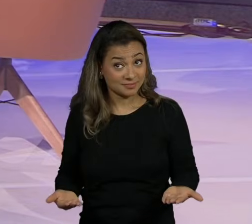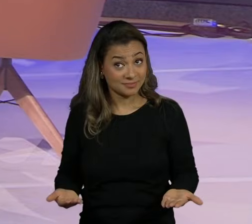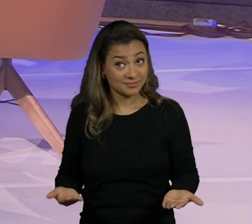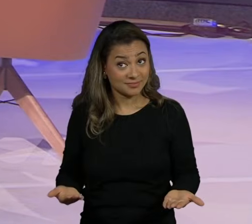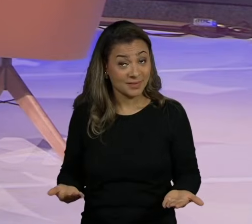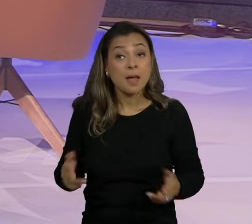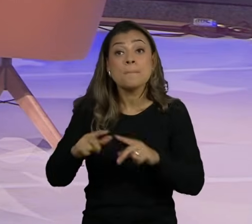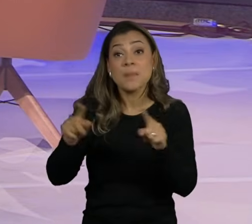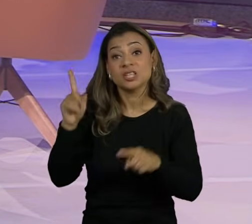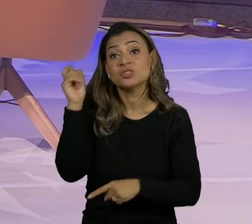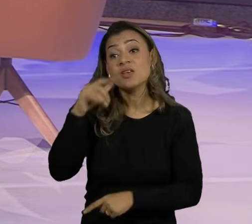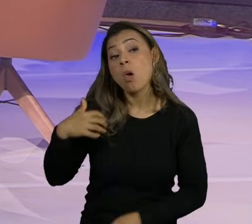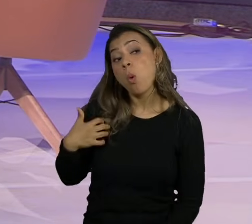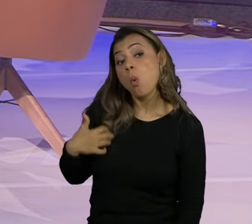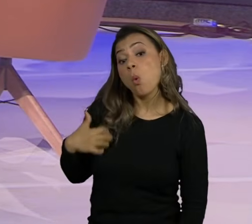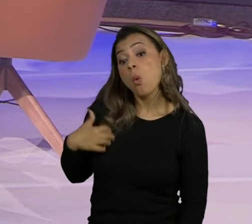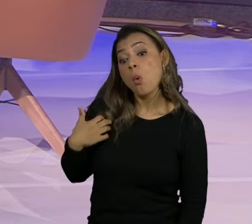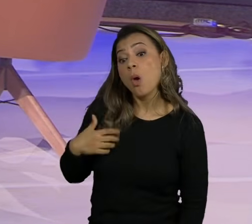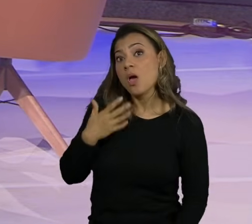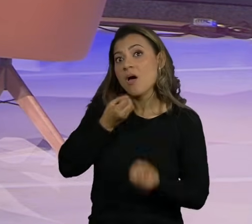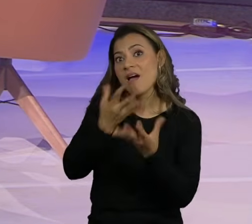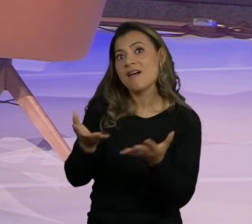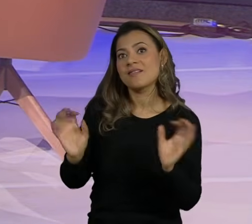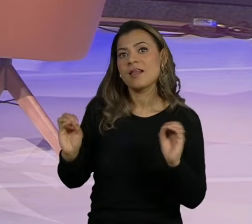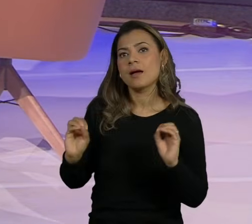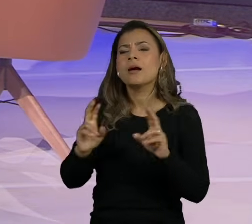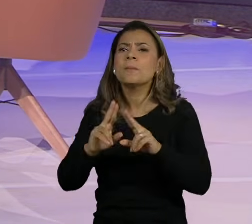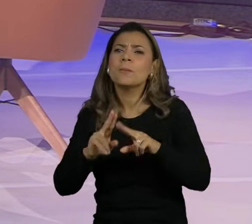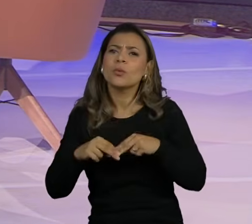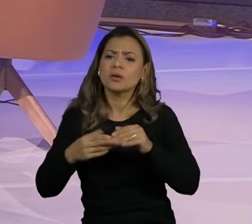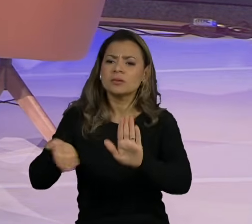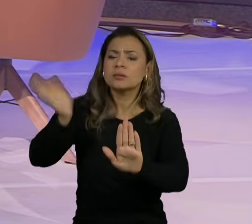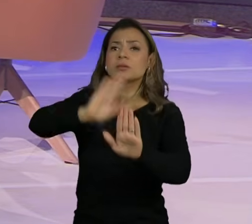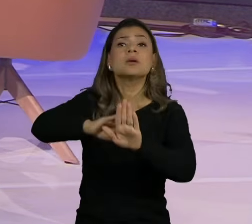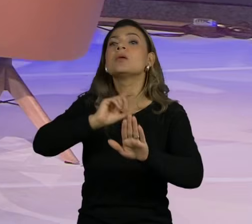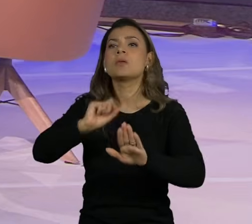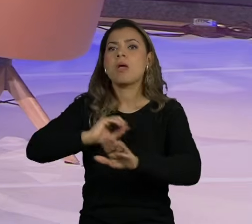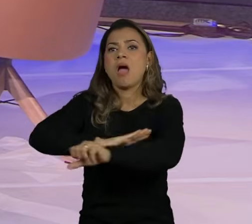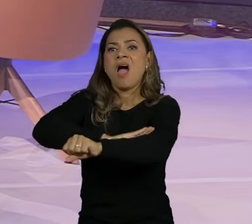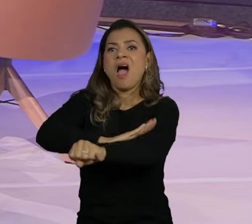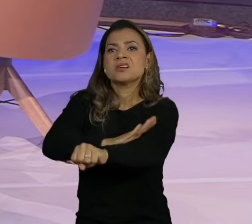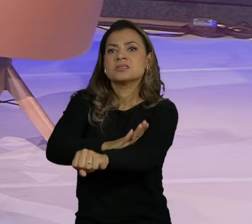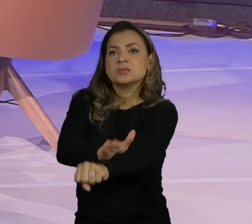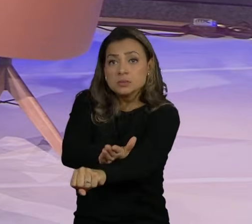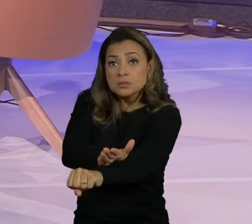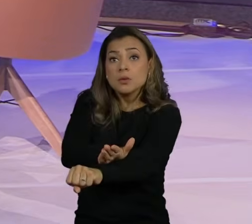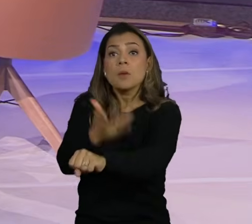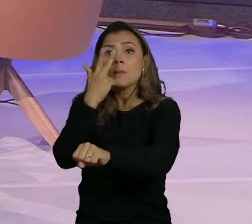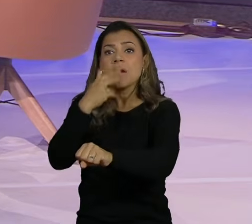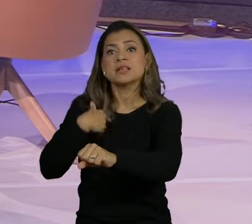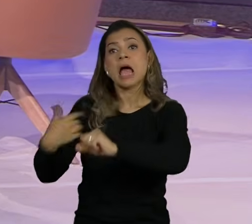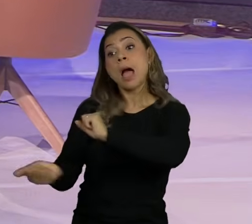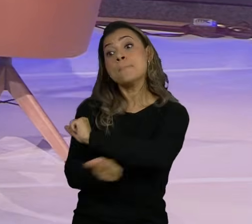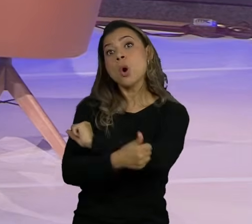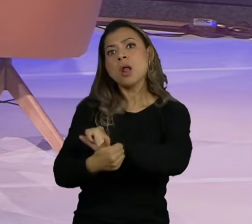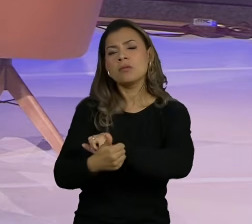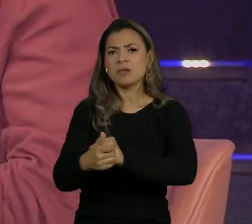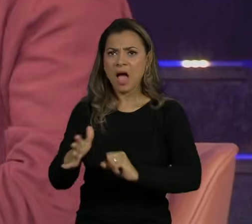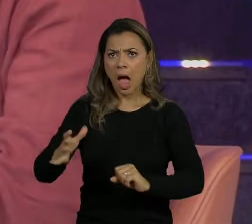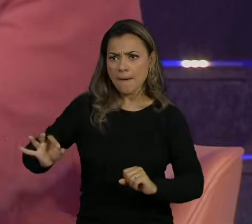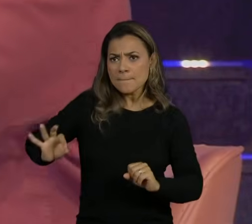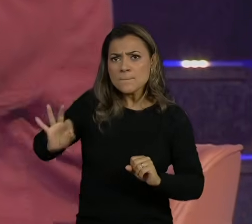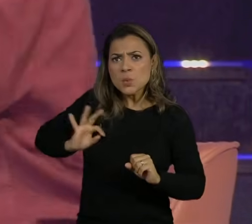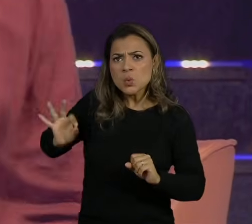Então, encontrou-se essa solução de moralizar o racismo. Aí o cara diz, não é que eu acho que a polícia tem que